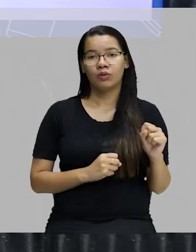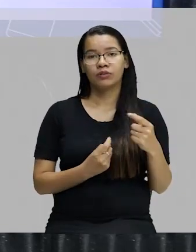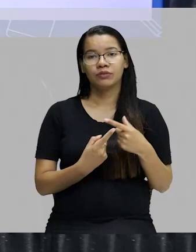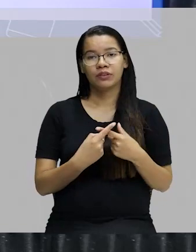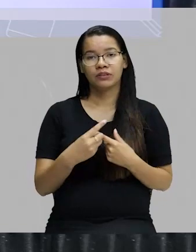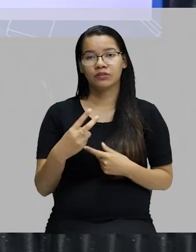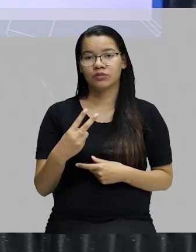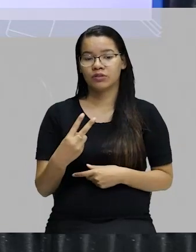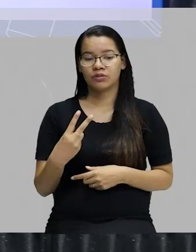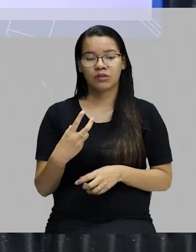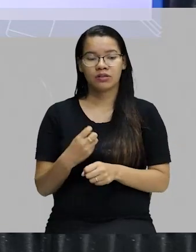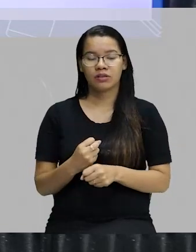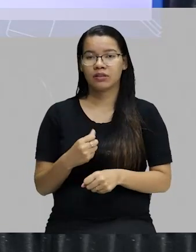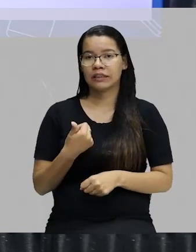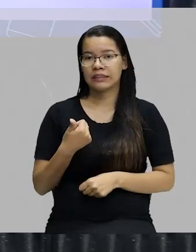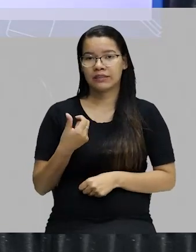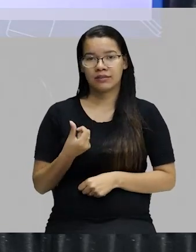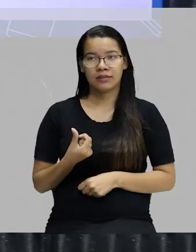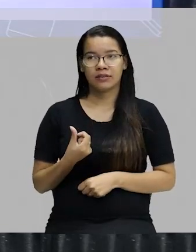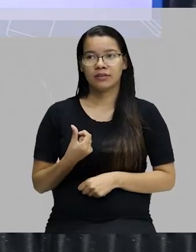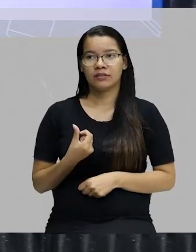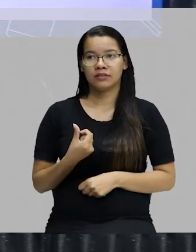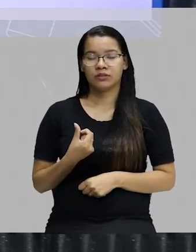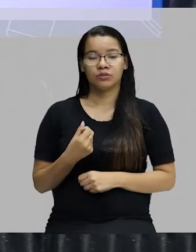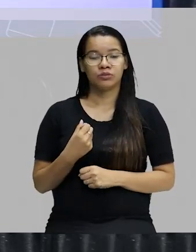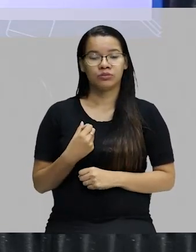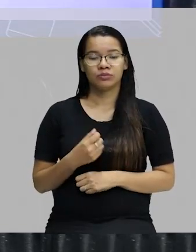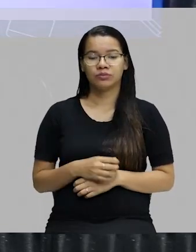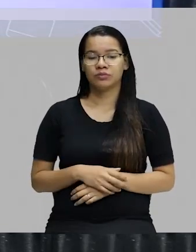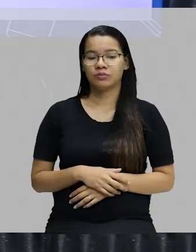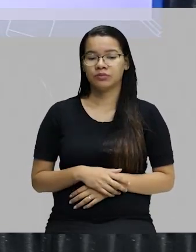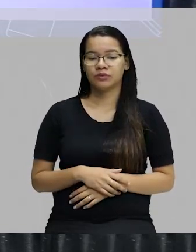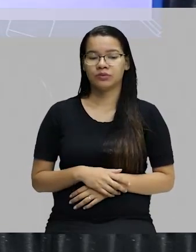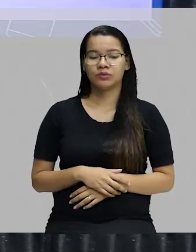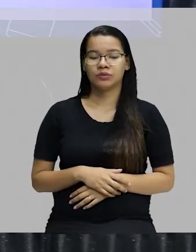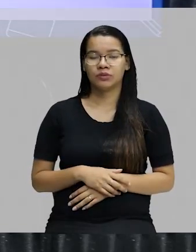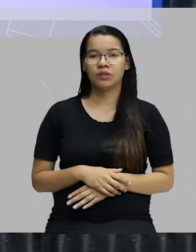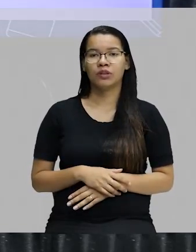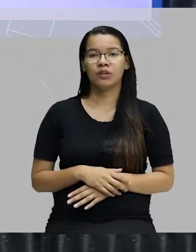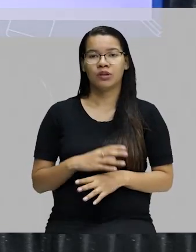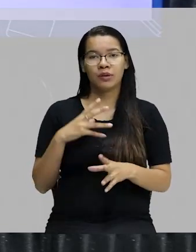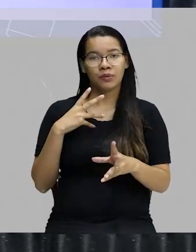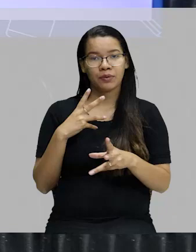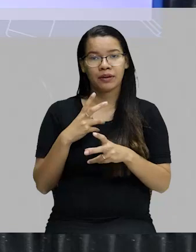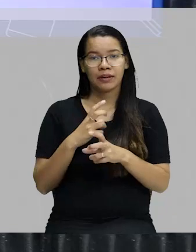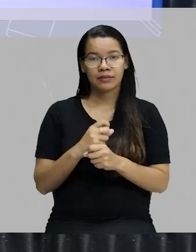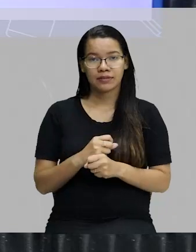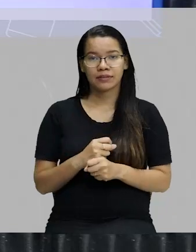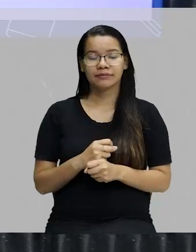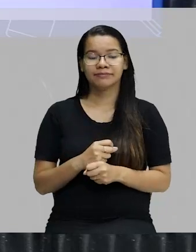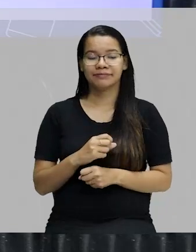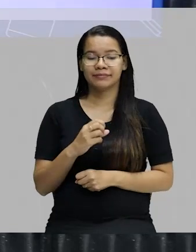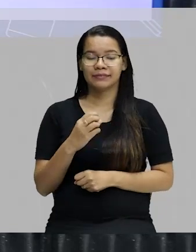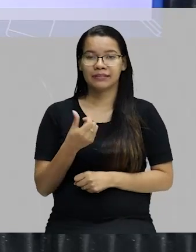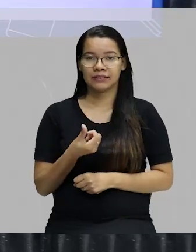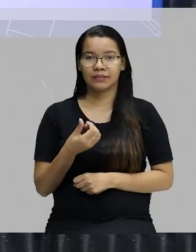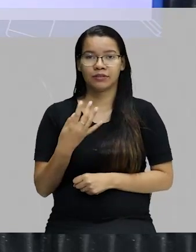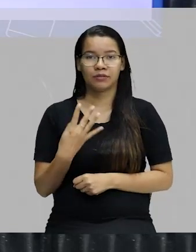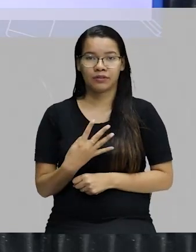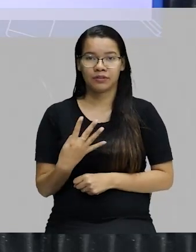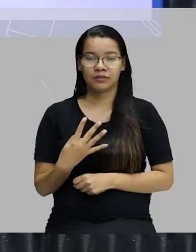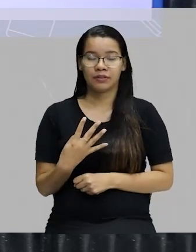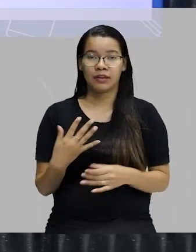Próximo, 8 vezes 2, 16. Tudo certinho até então. 16 vezes 2,